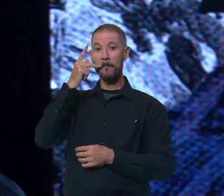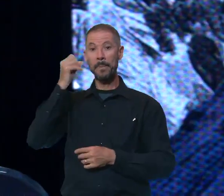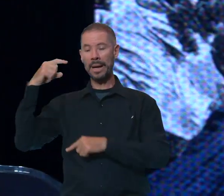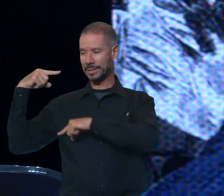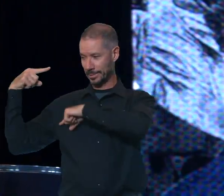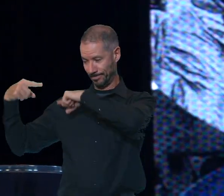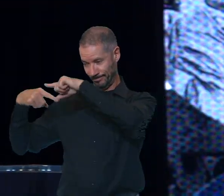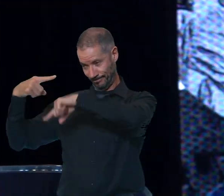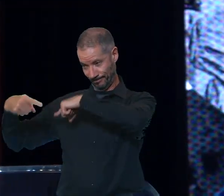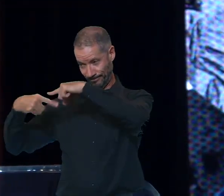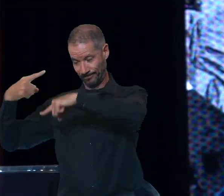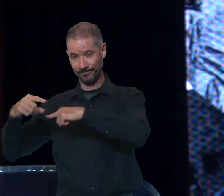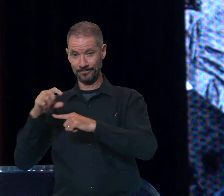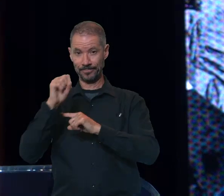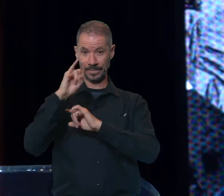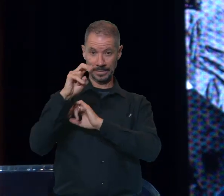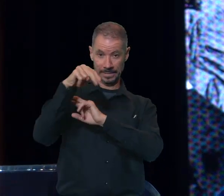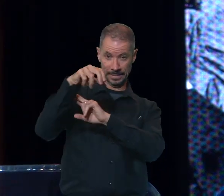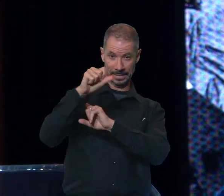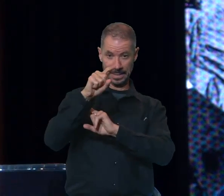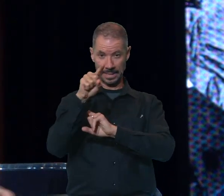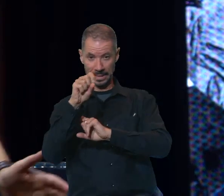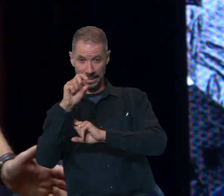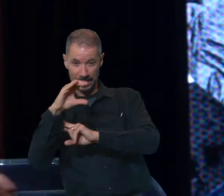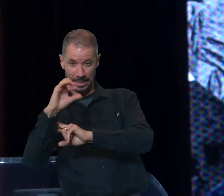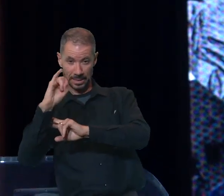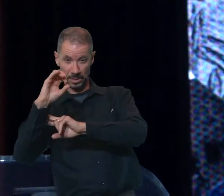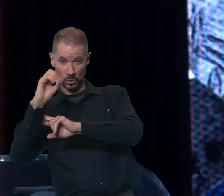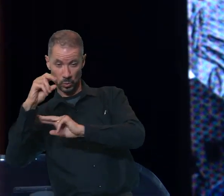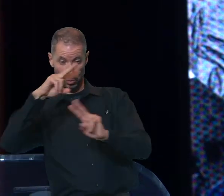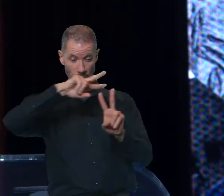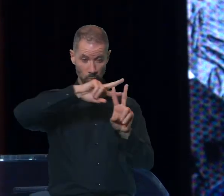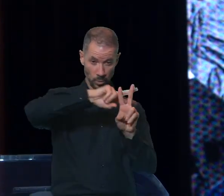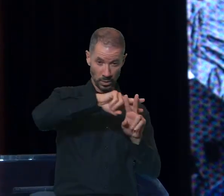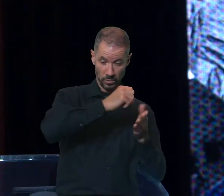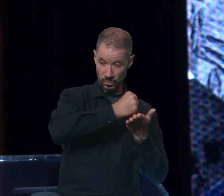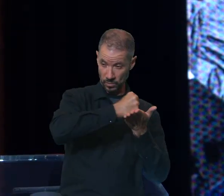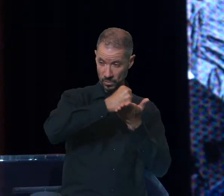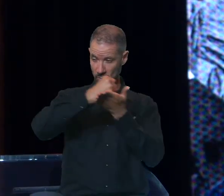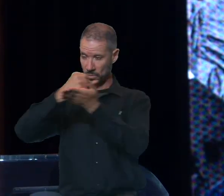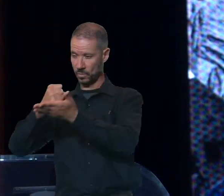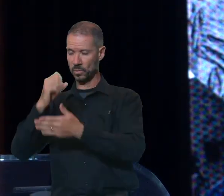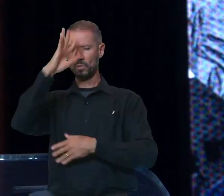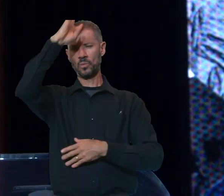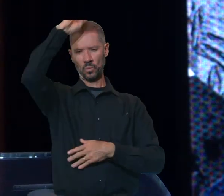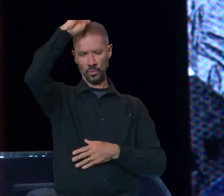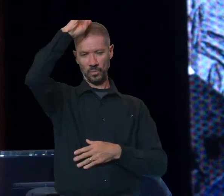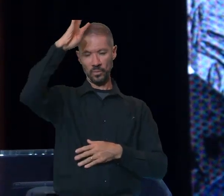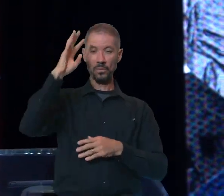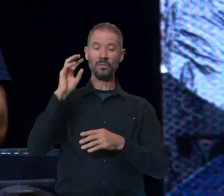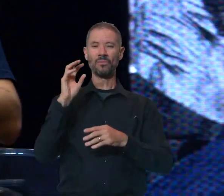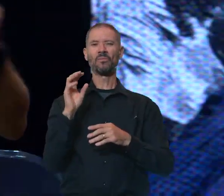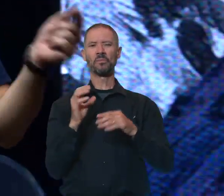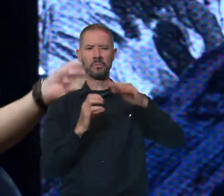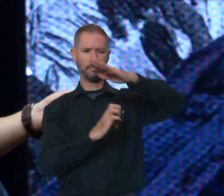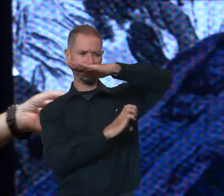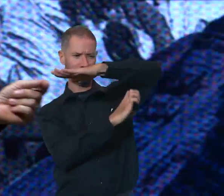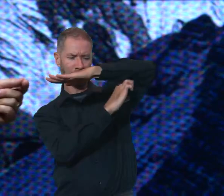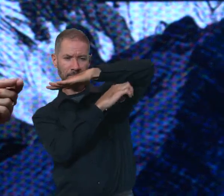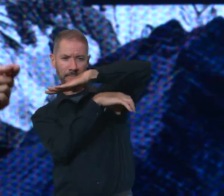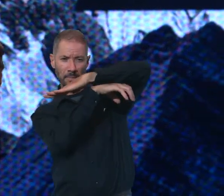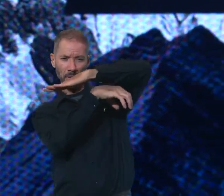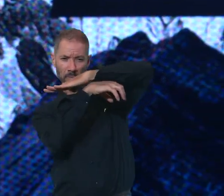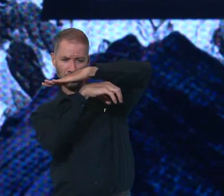interessante quando Inácio ele é preso e levado preso para Roma, para Antioquia, perdão, entre